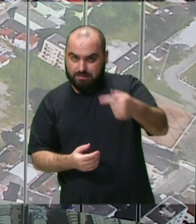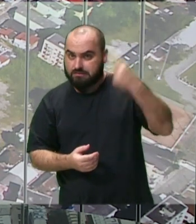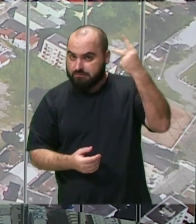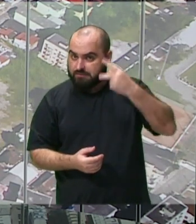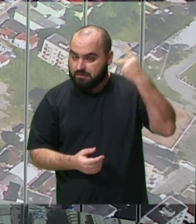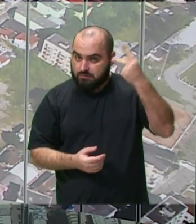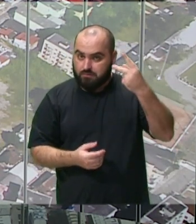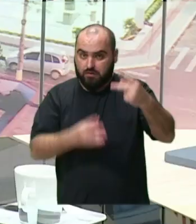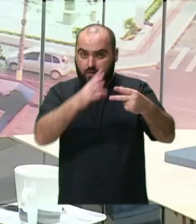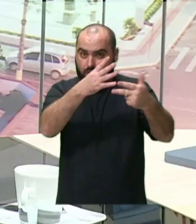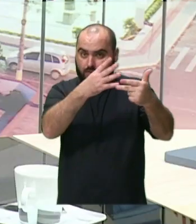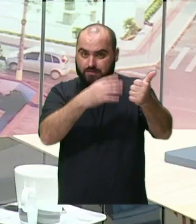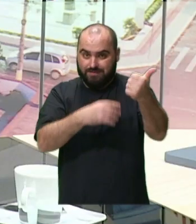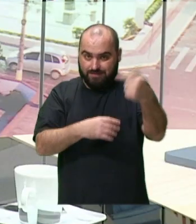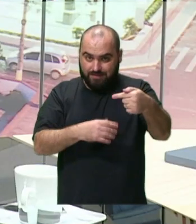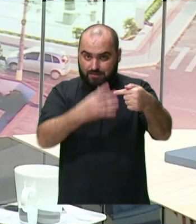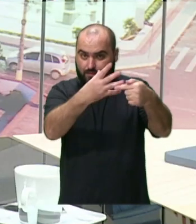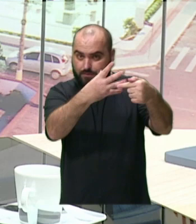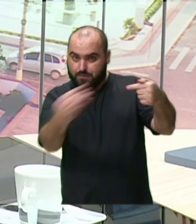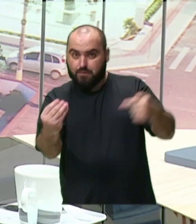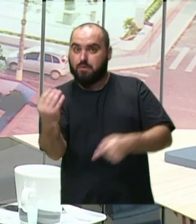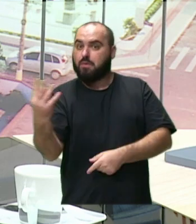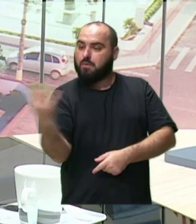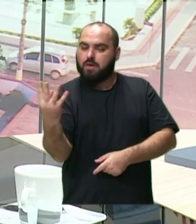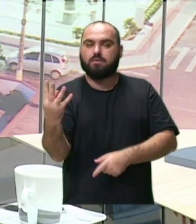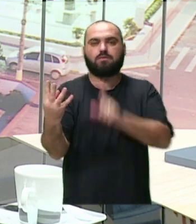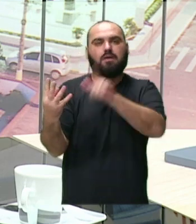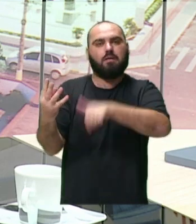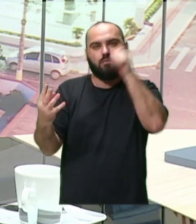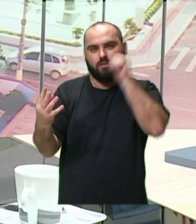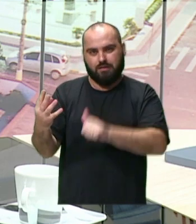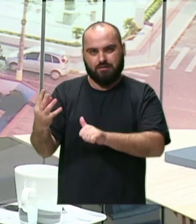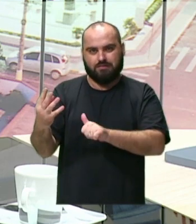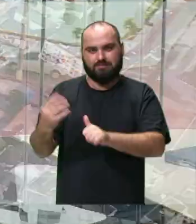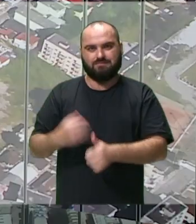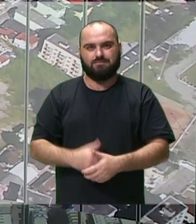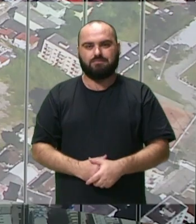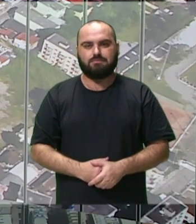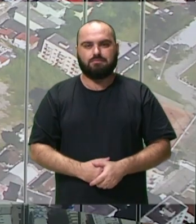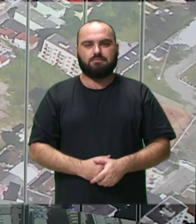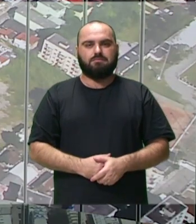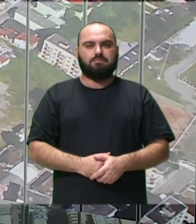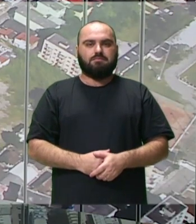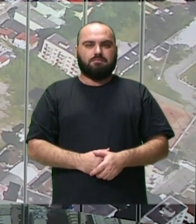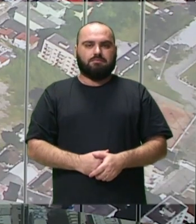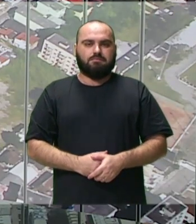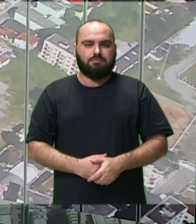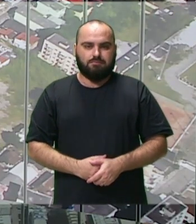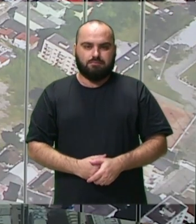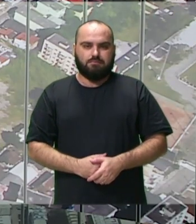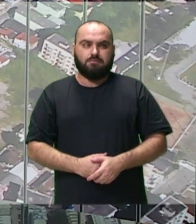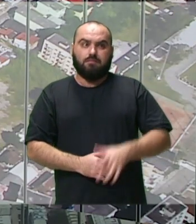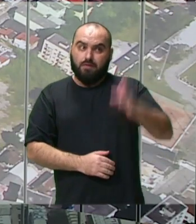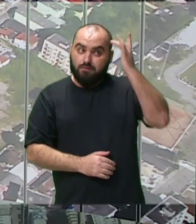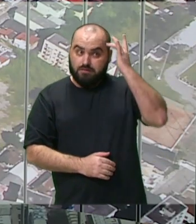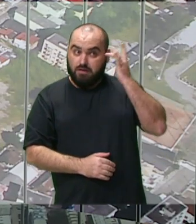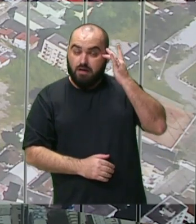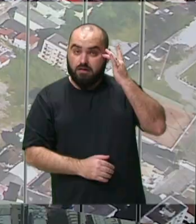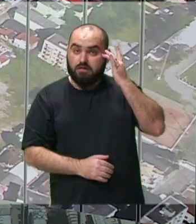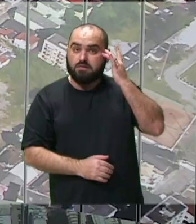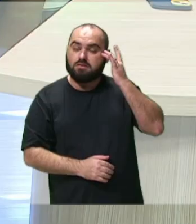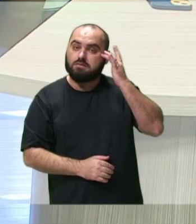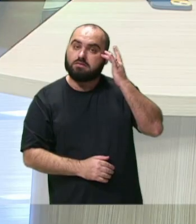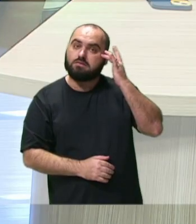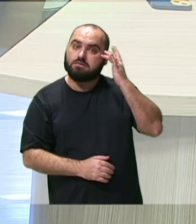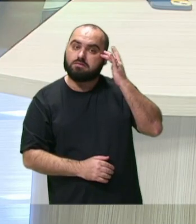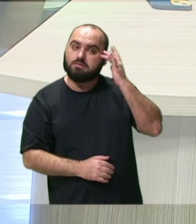parlamentares, apenas 4 hoje, com as suplentes, são mulheres. Sim. Esse tipo de atividade, a senhora acredita que pode reverter como